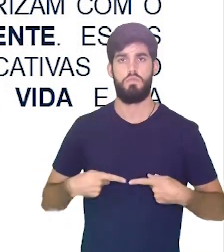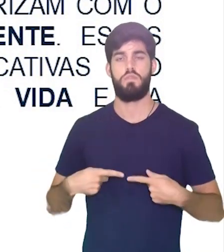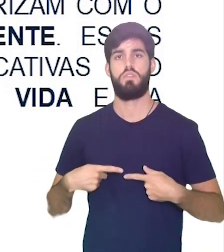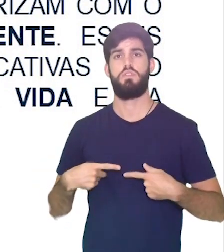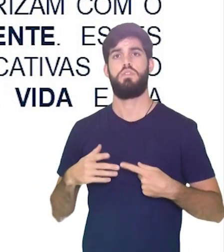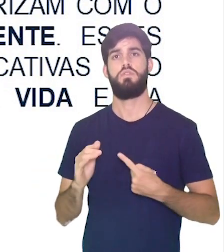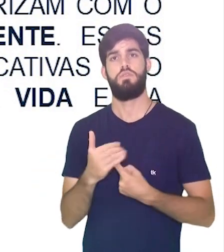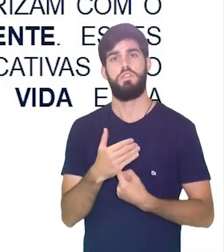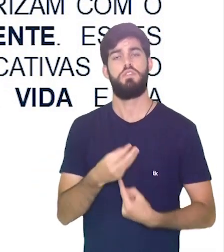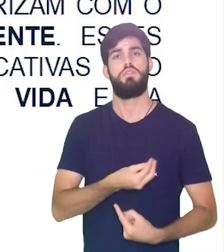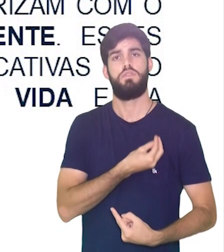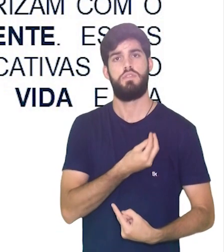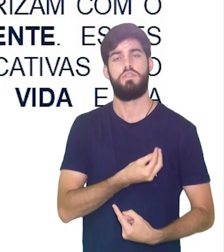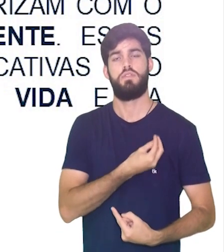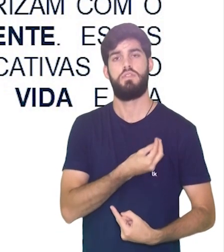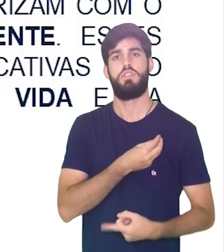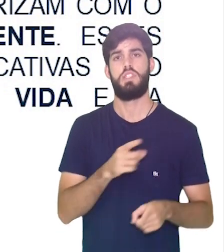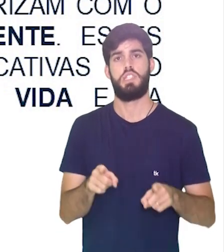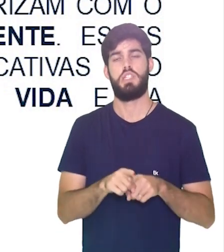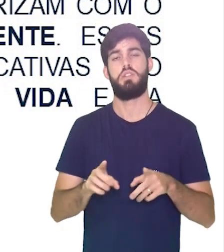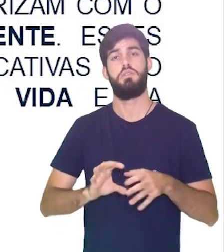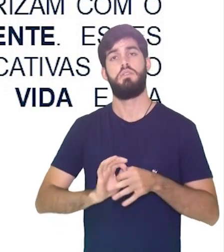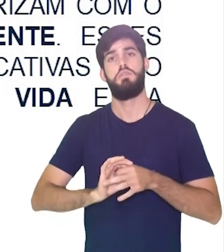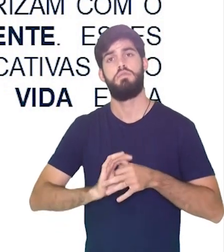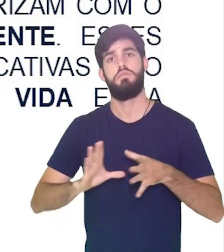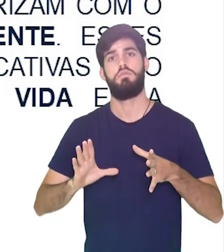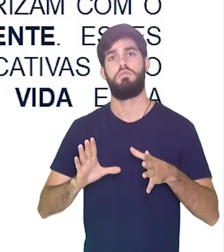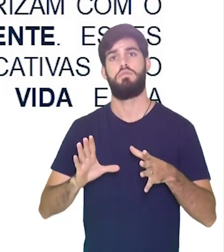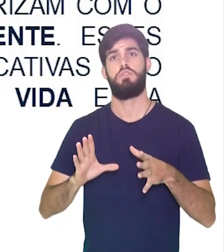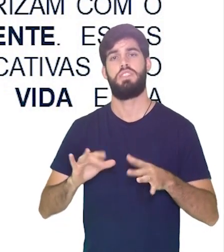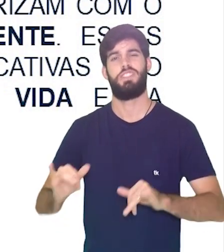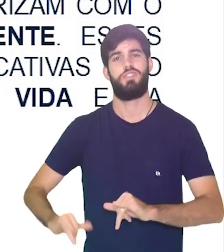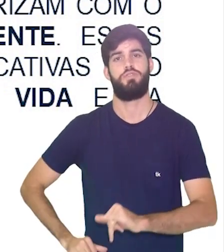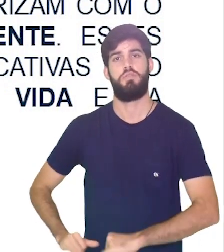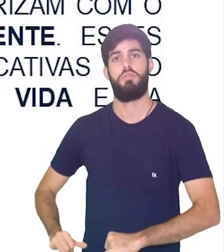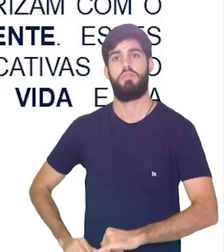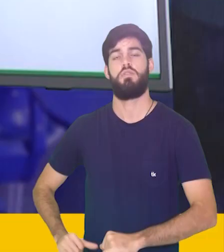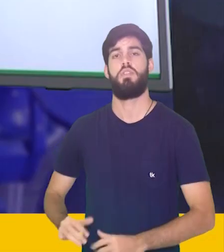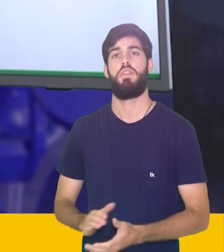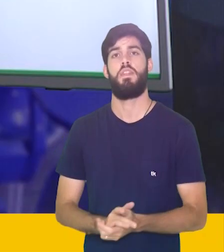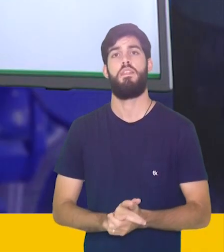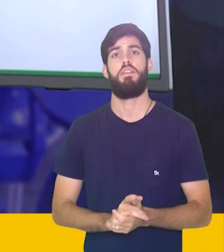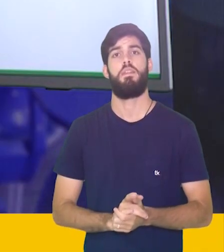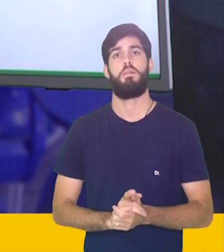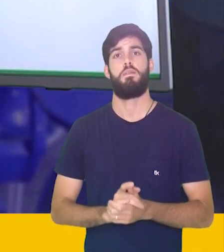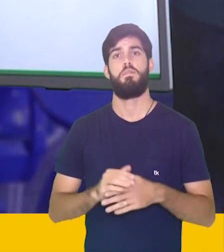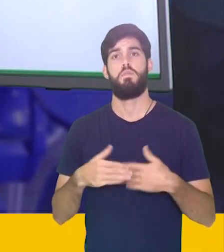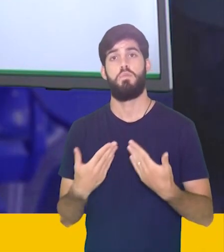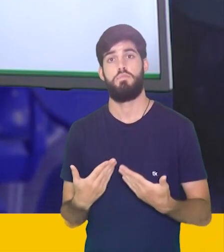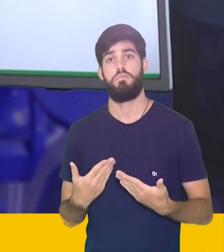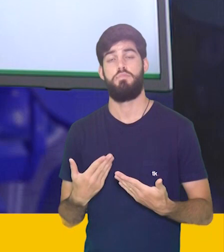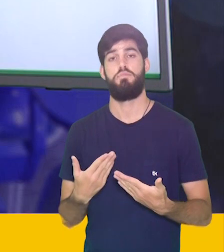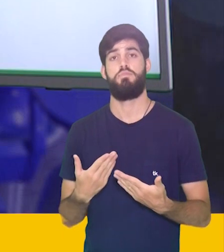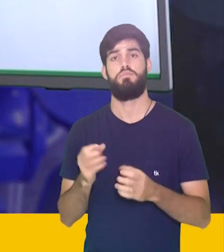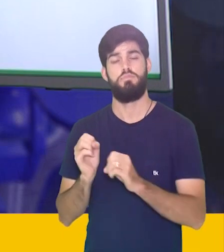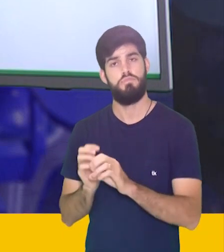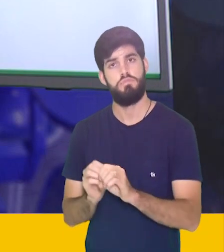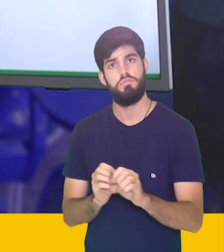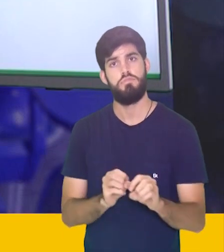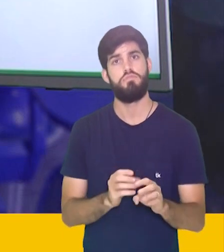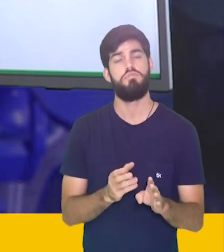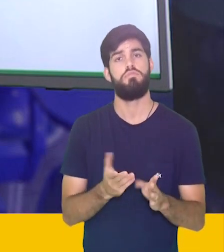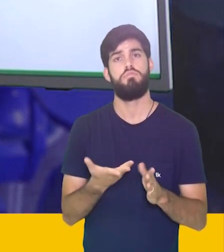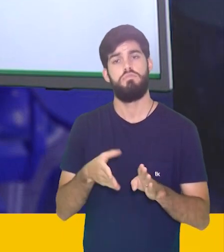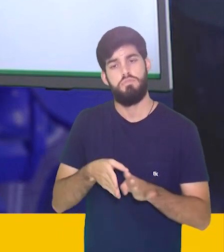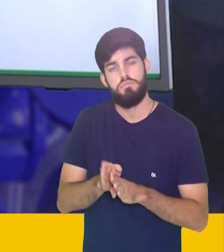na defesa da vida e na libertação de sofrimento. Então, essas foram